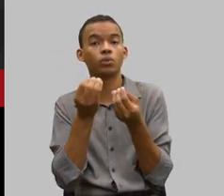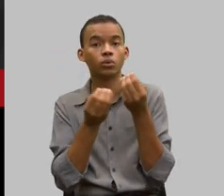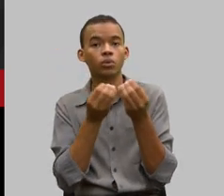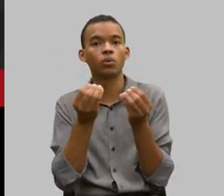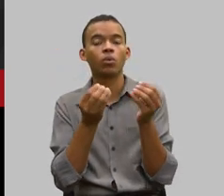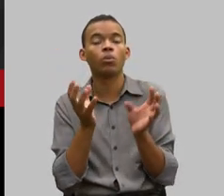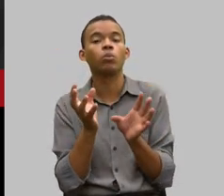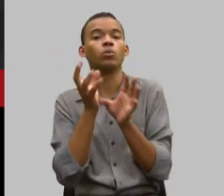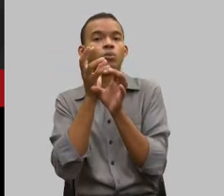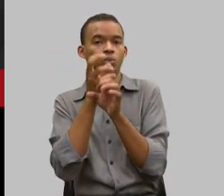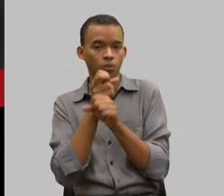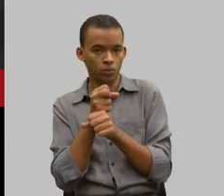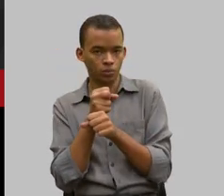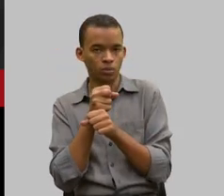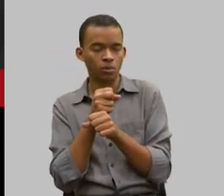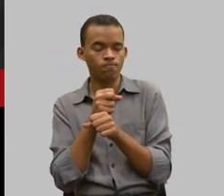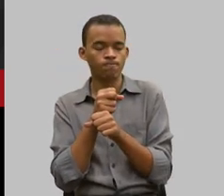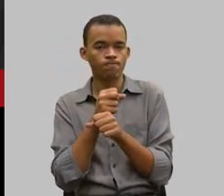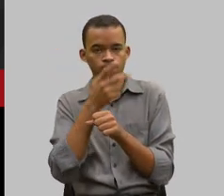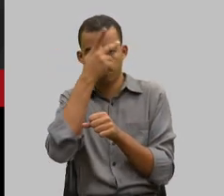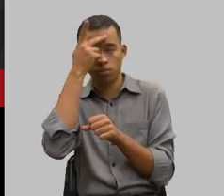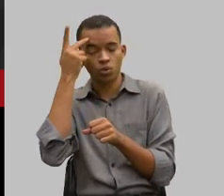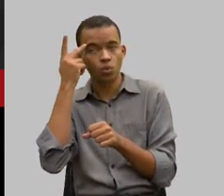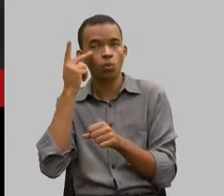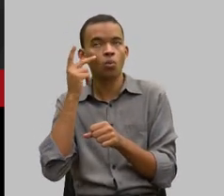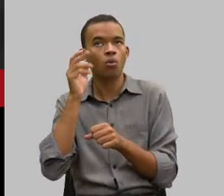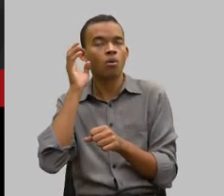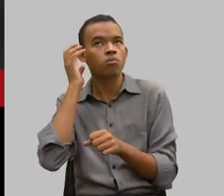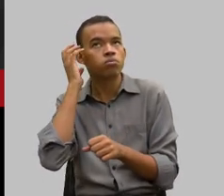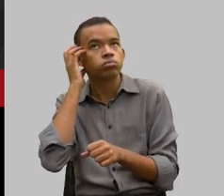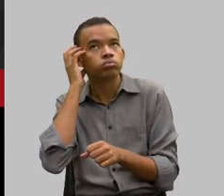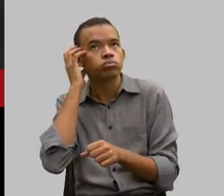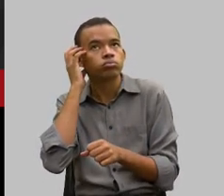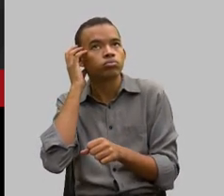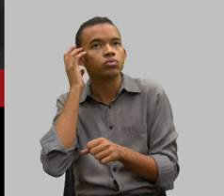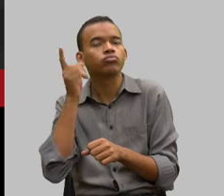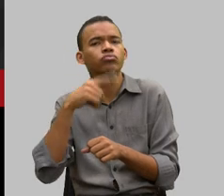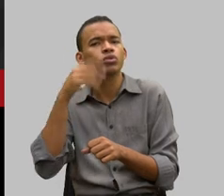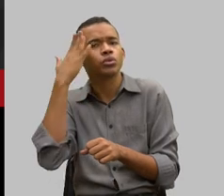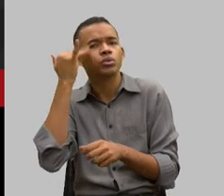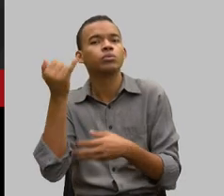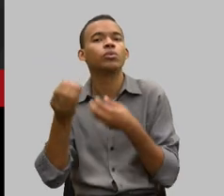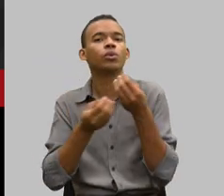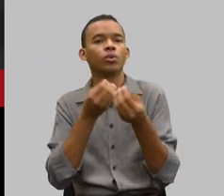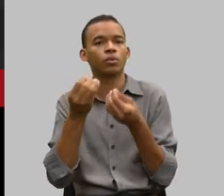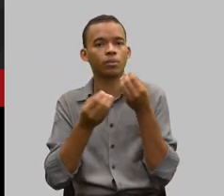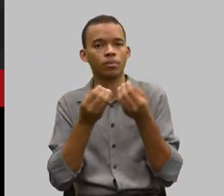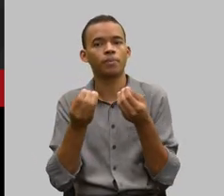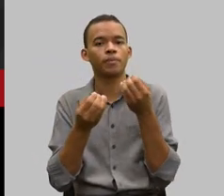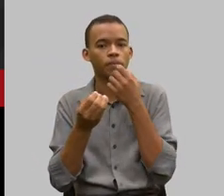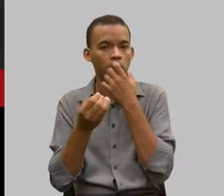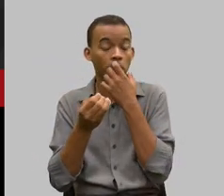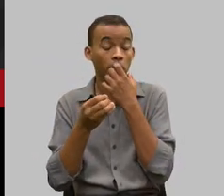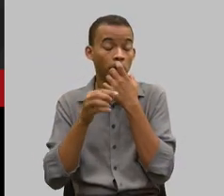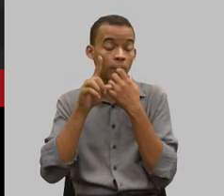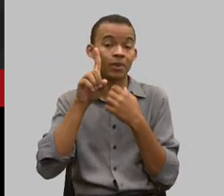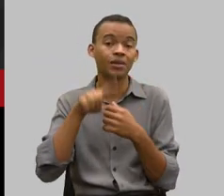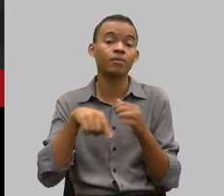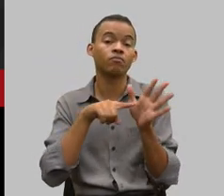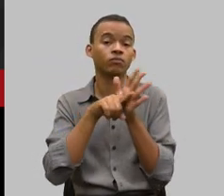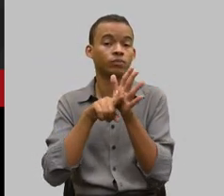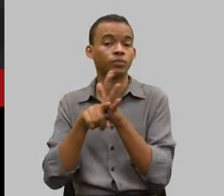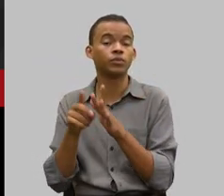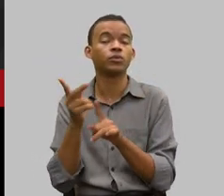né a pessoa liga o o a instituição o Instituto liga para pras pessoas para elas falarem né Qual que é a rádio que você tá ouvindo em